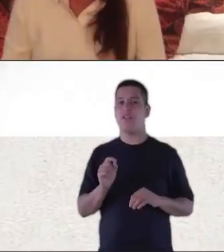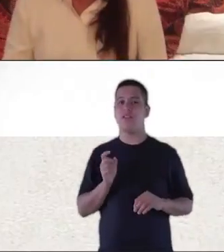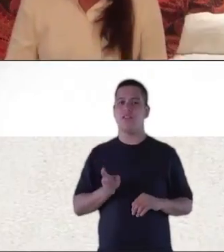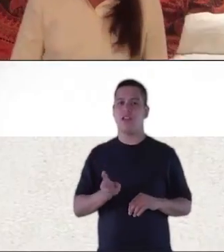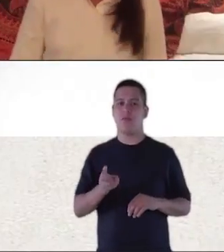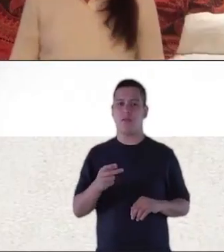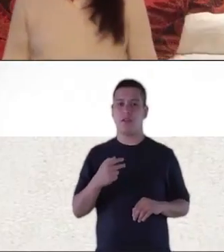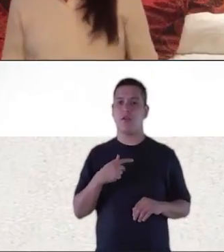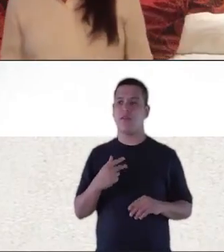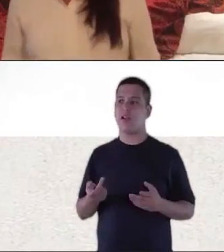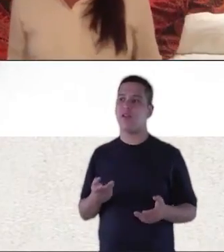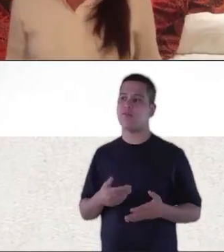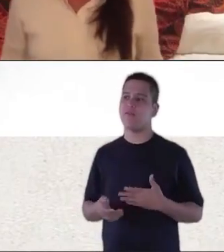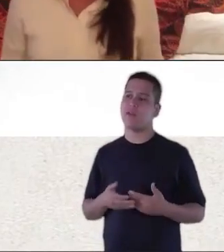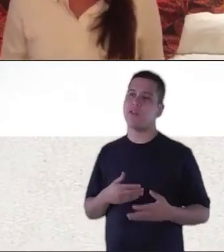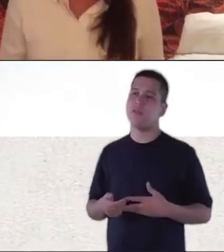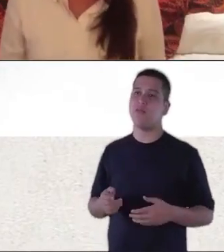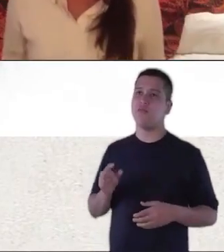assim,